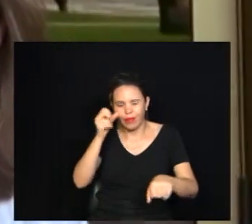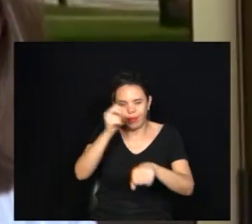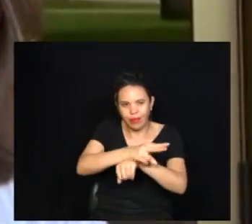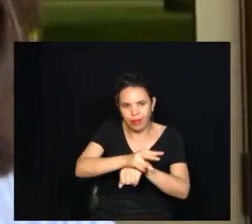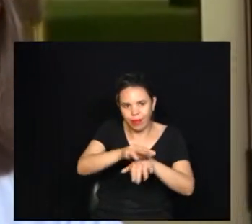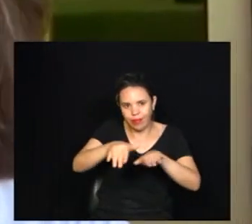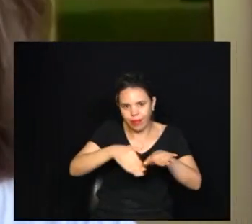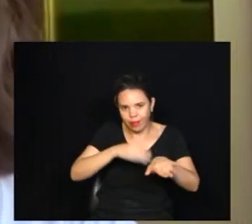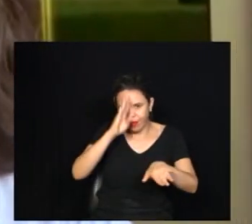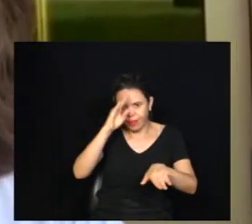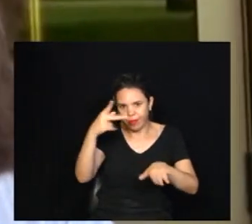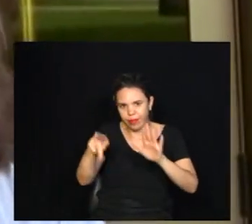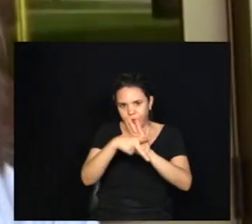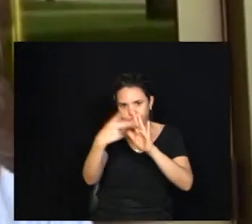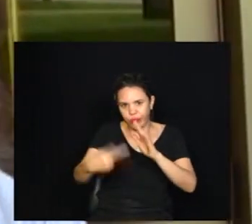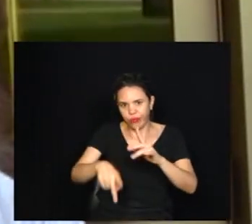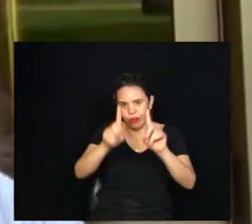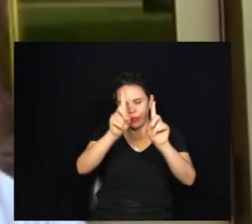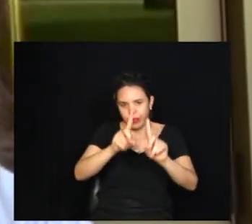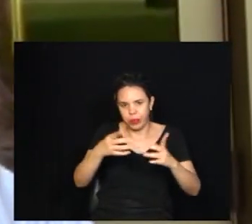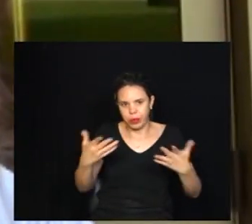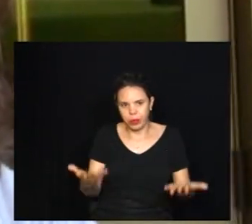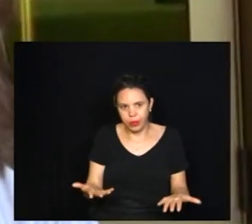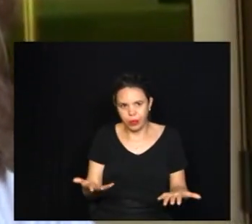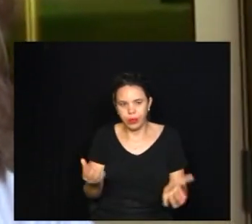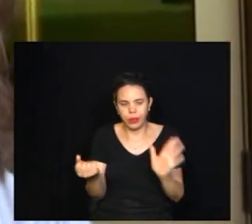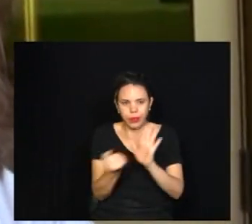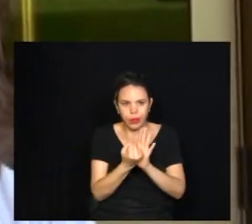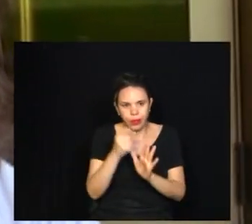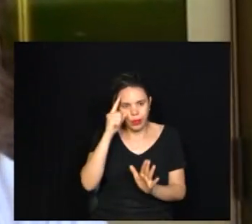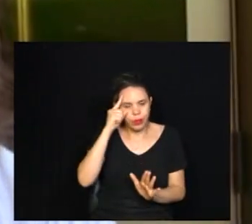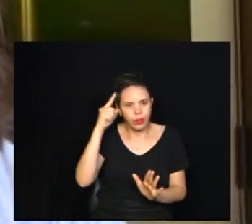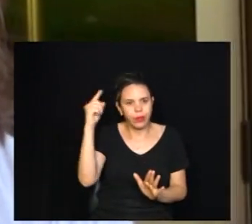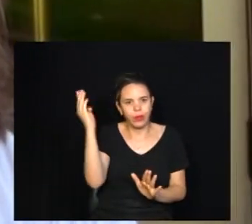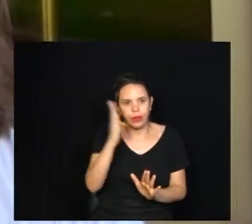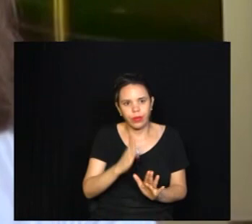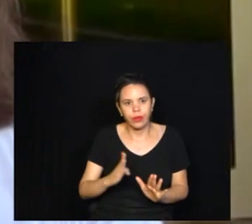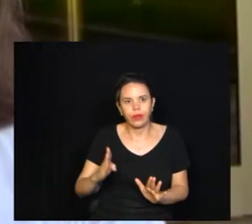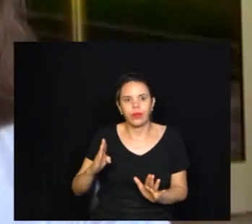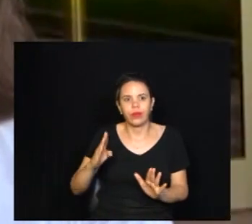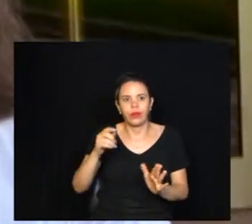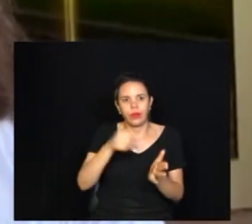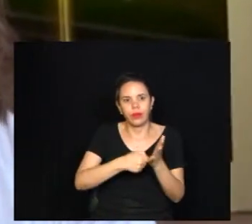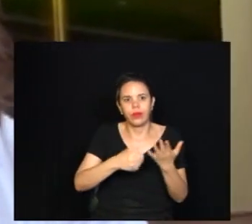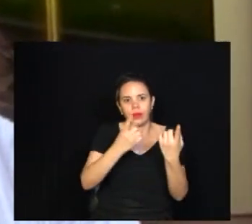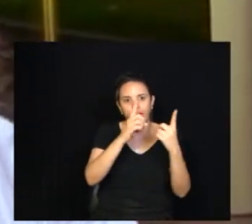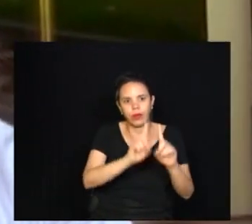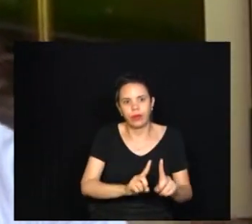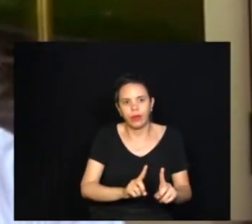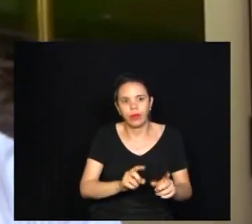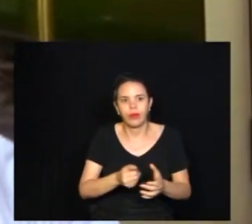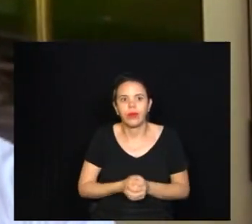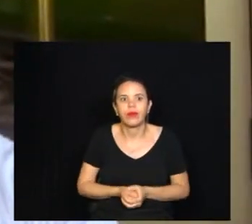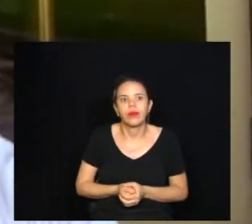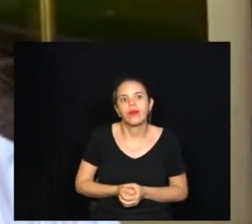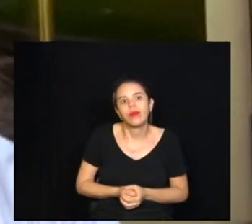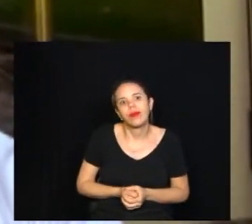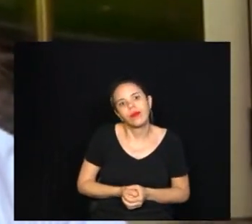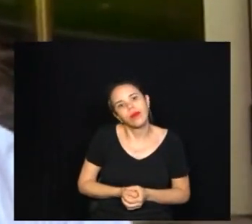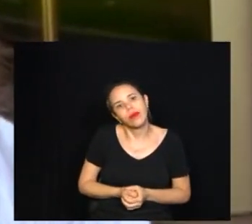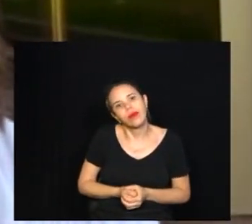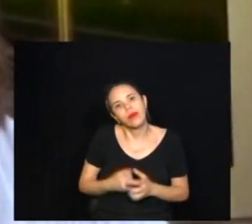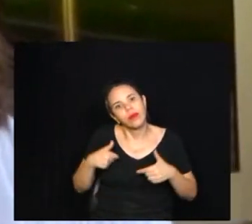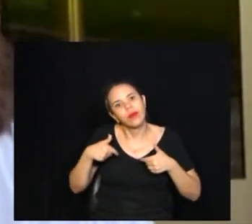vagas preferenciais para marcar o Dia Nacional da Luta da Pessoa com Deficiência.